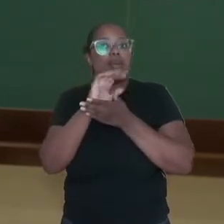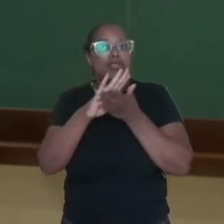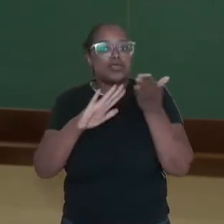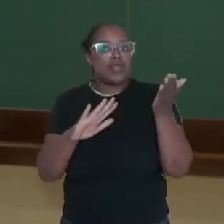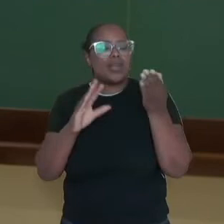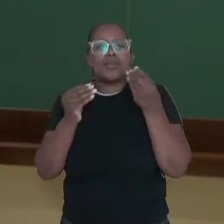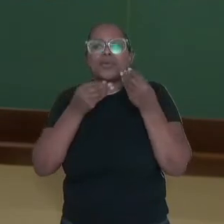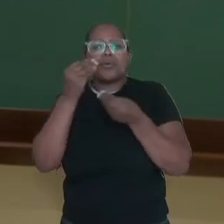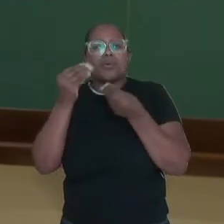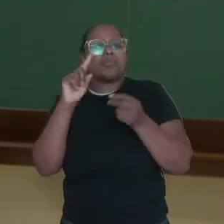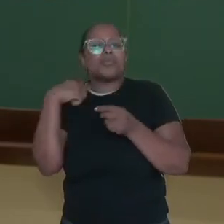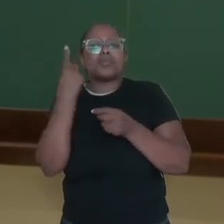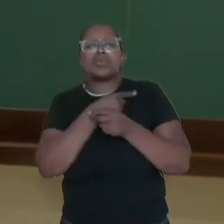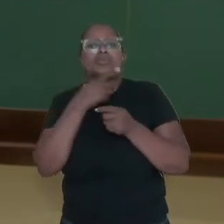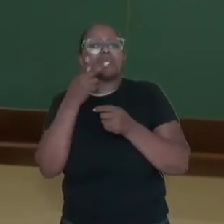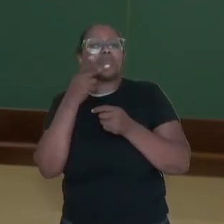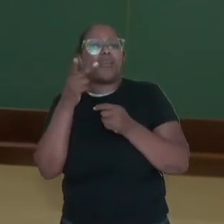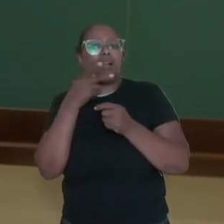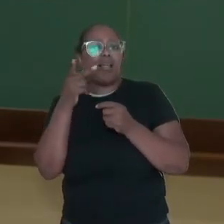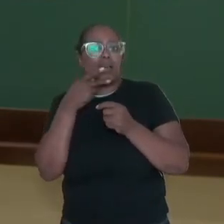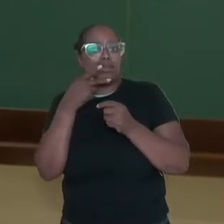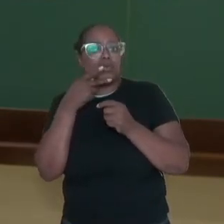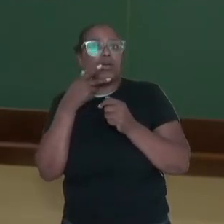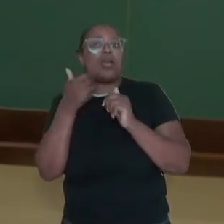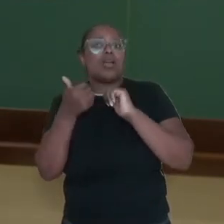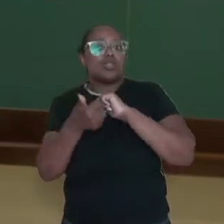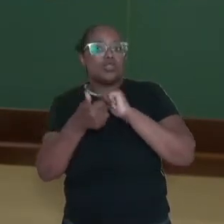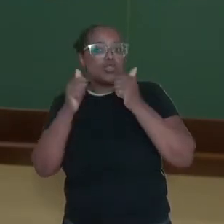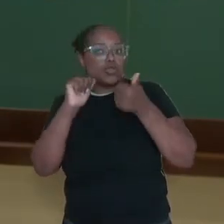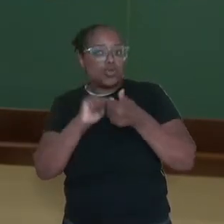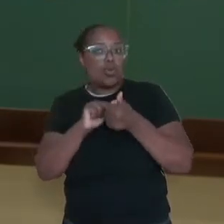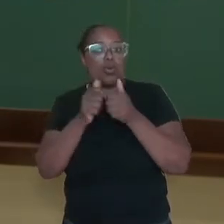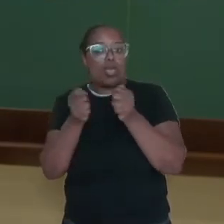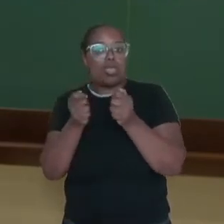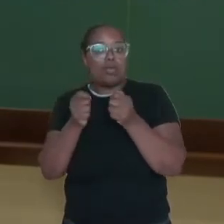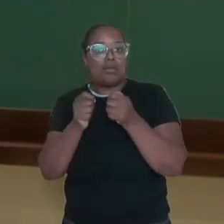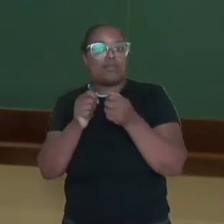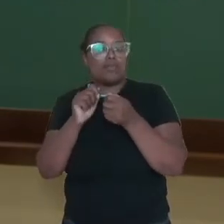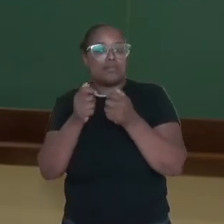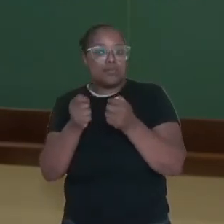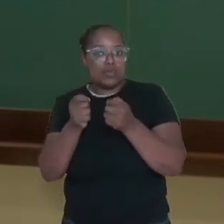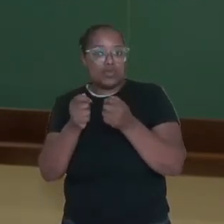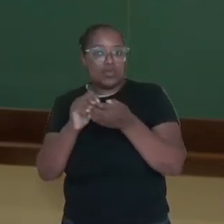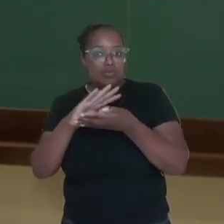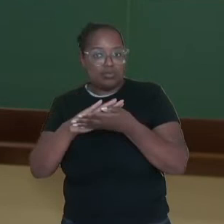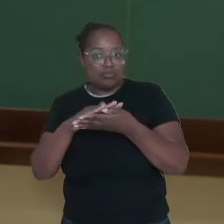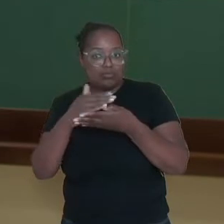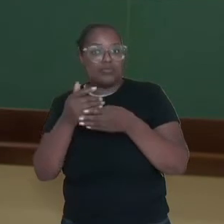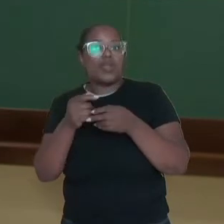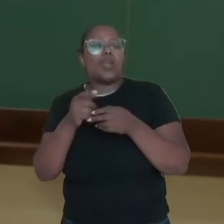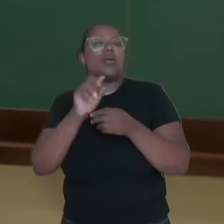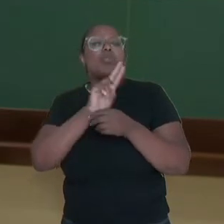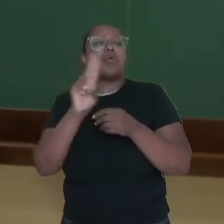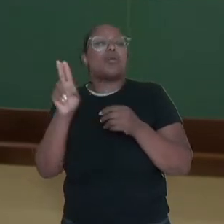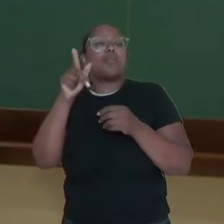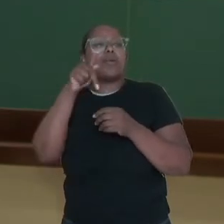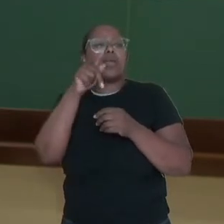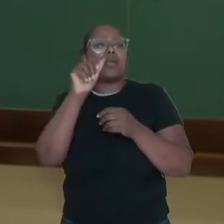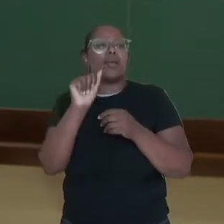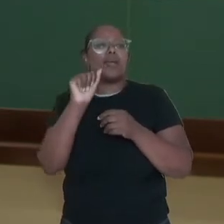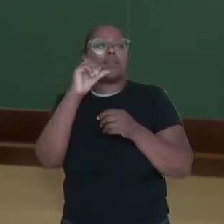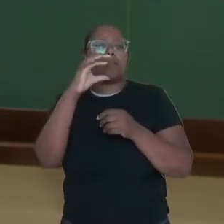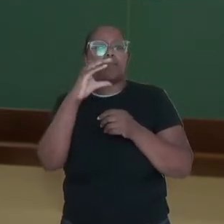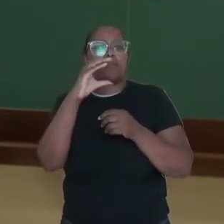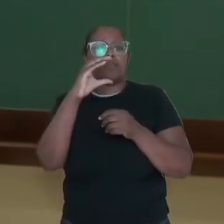jogo eletrônico, a gente vai tentar reproduzir um jogo na quadra agora. O Pac-Man, acho que a maioria conhece. Então a gente vai fazer o